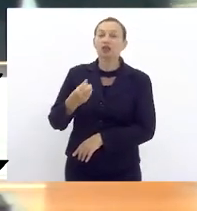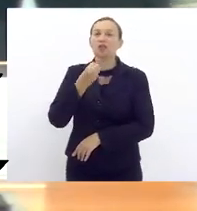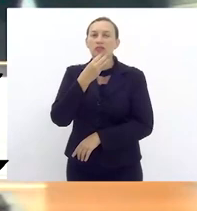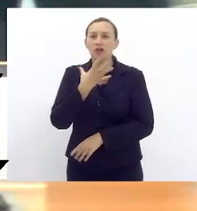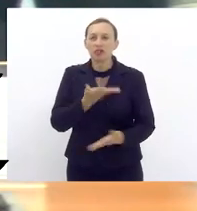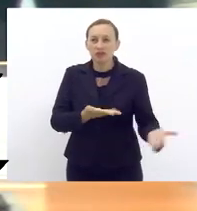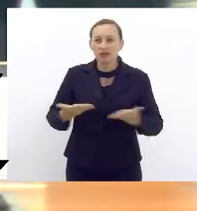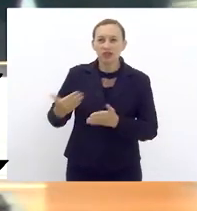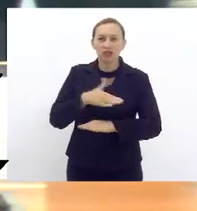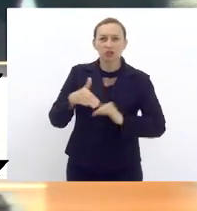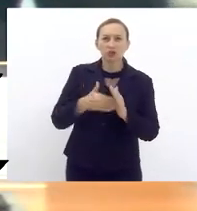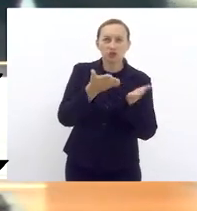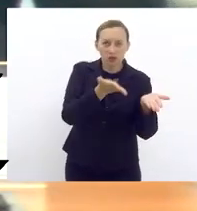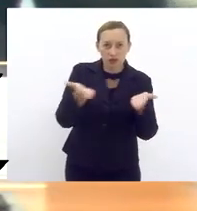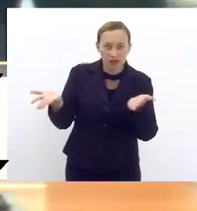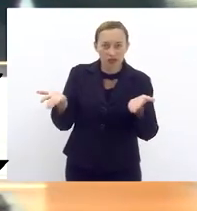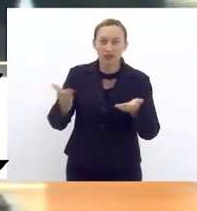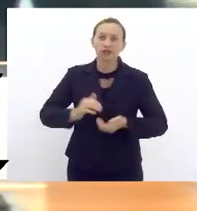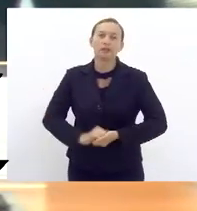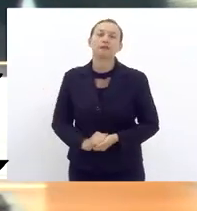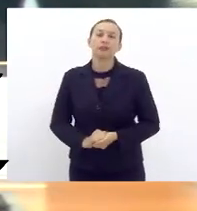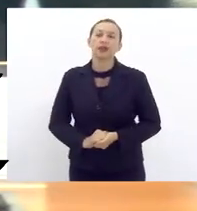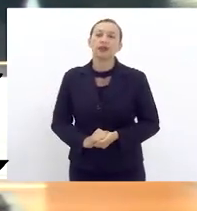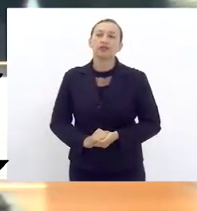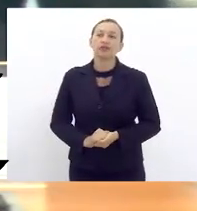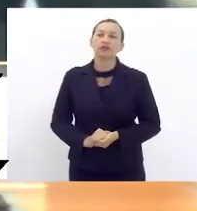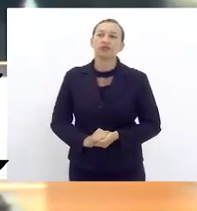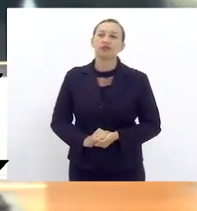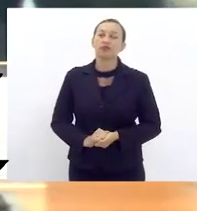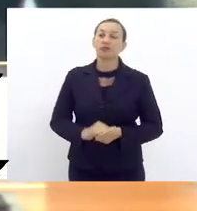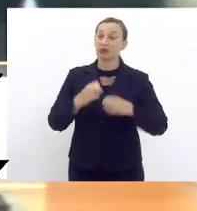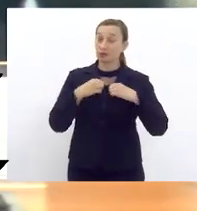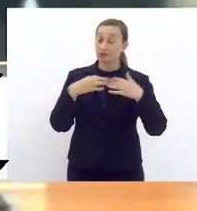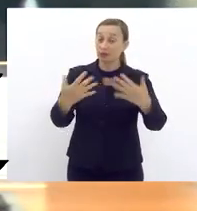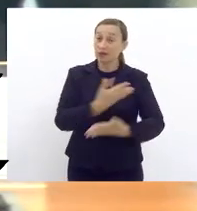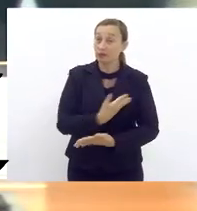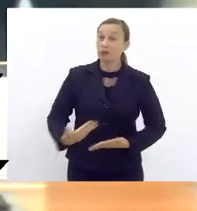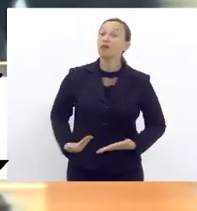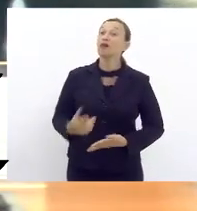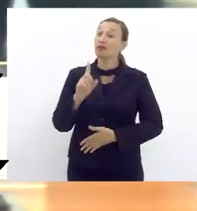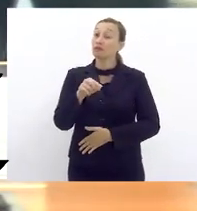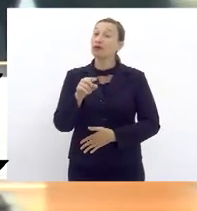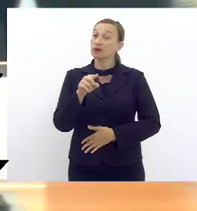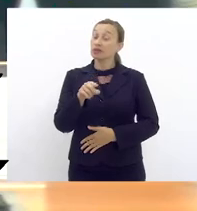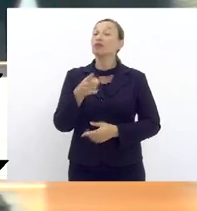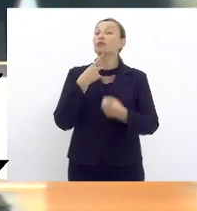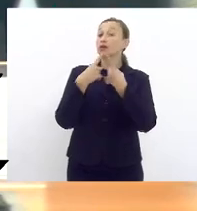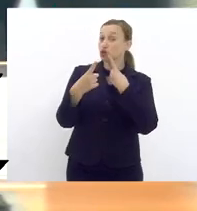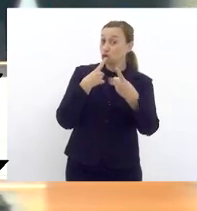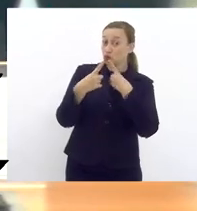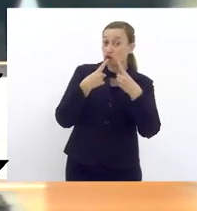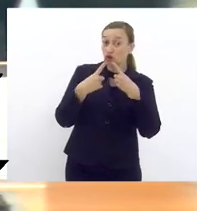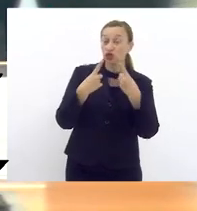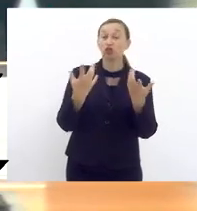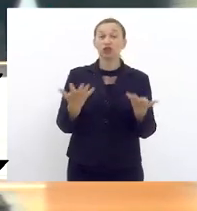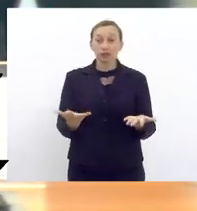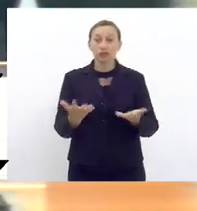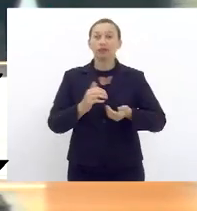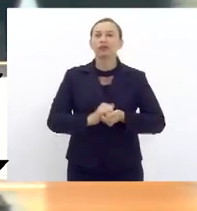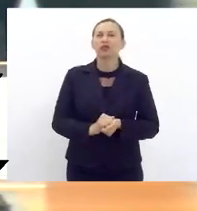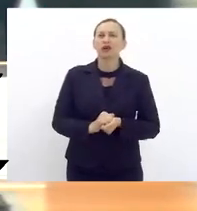boas vindas a vocês e audiência pública Como eu disse é para isso discutir debater